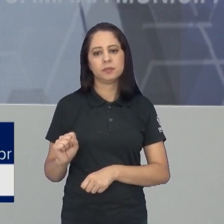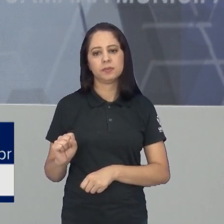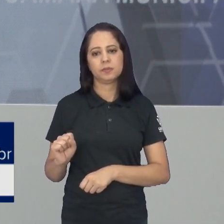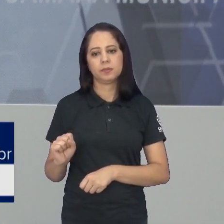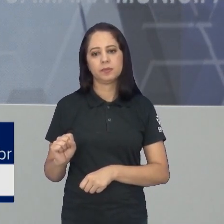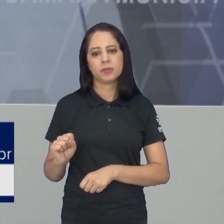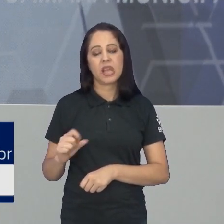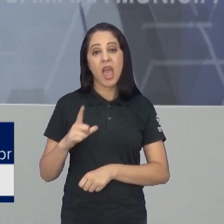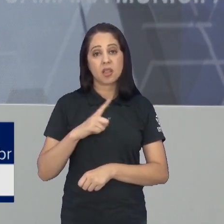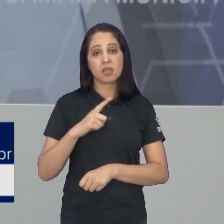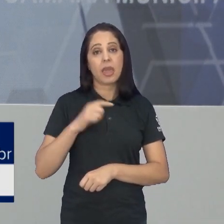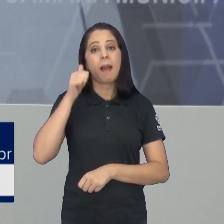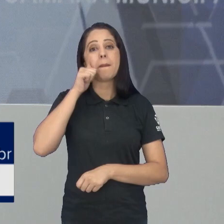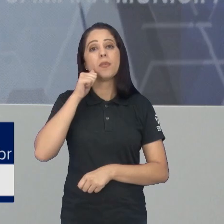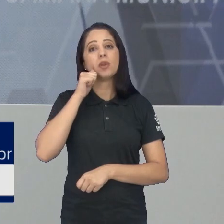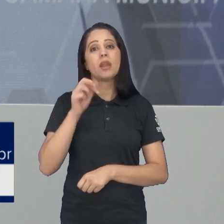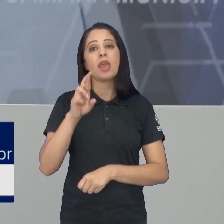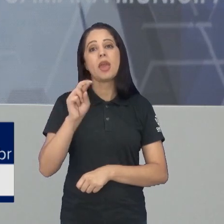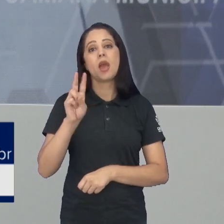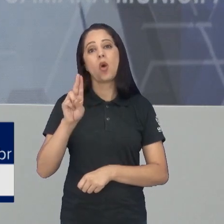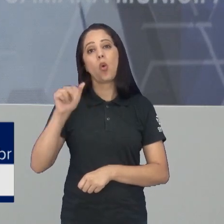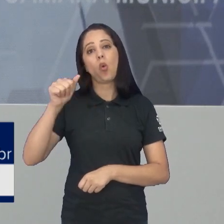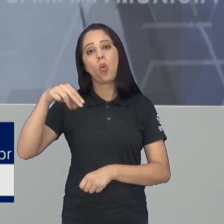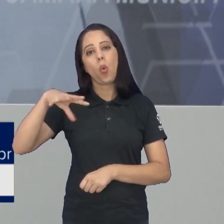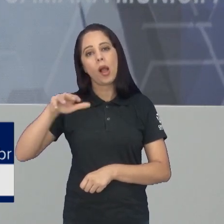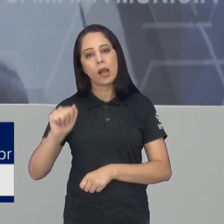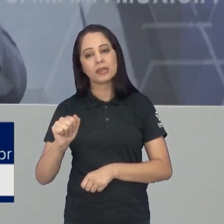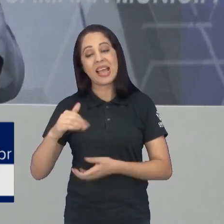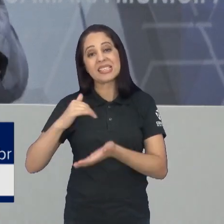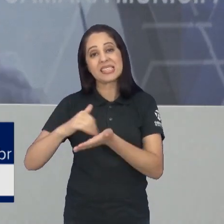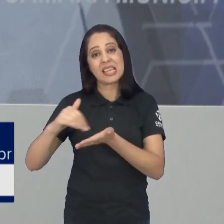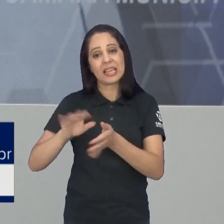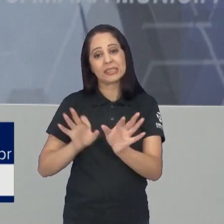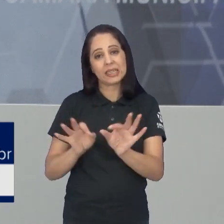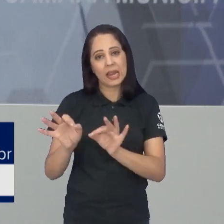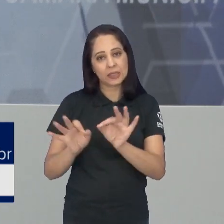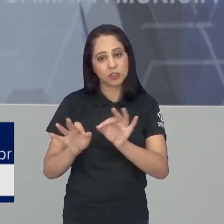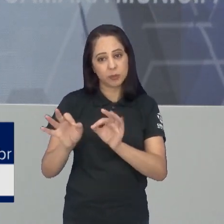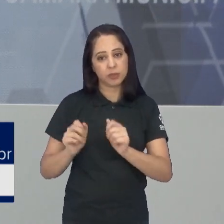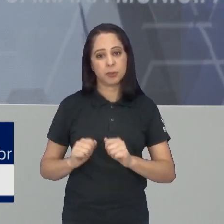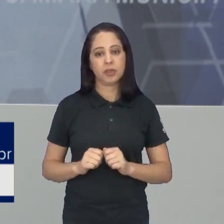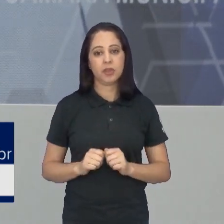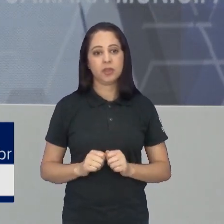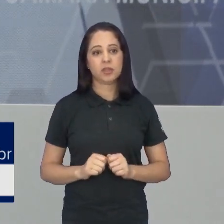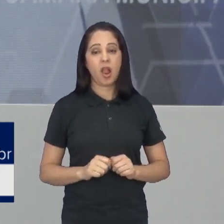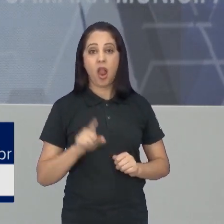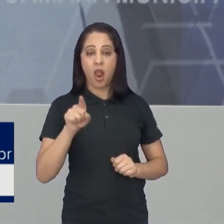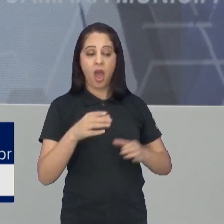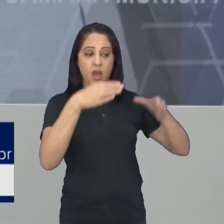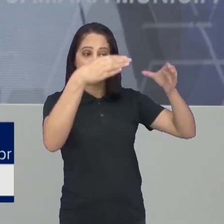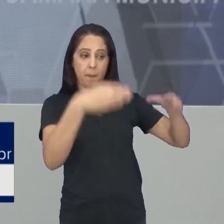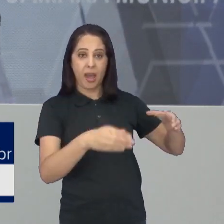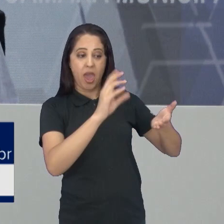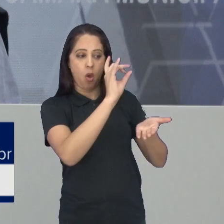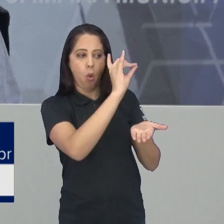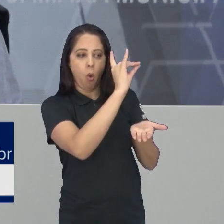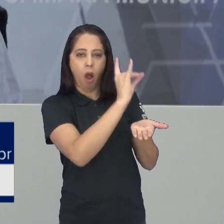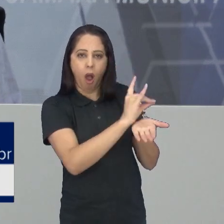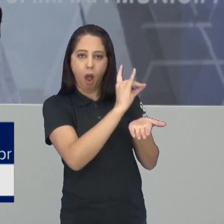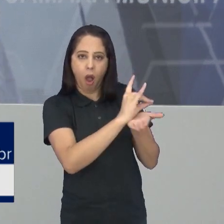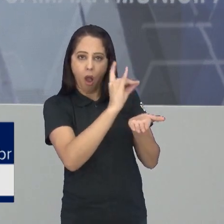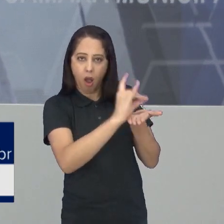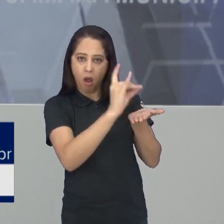com a Juana, secretária de planejamento, que é hoje o Jardim Aquários, né, que ela